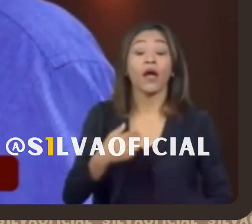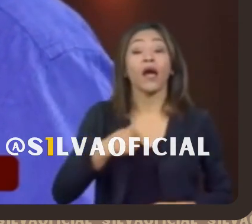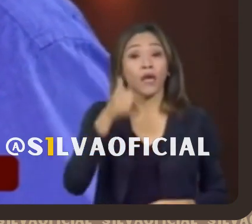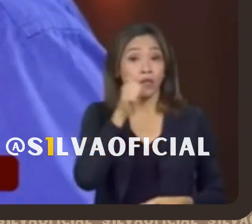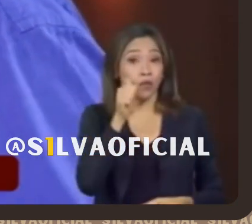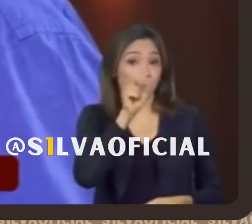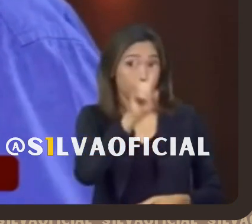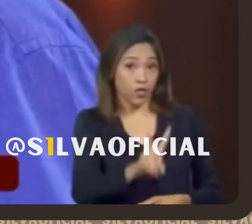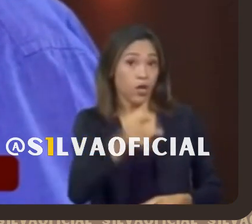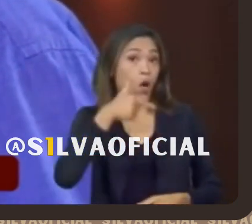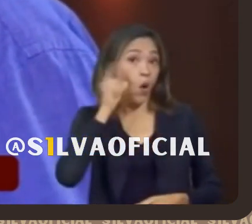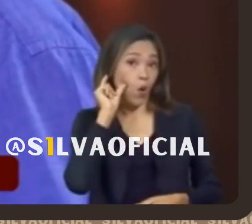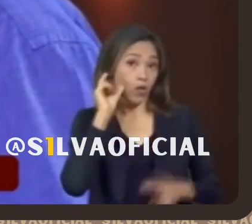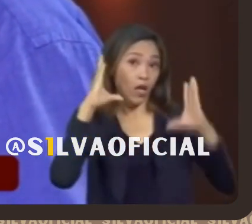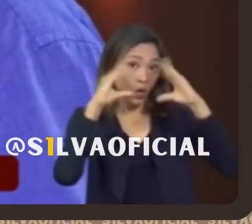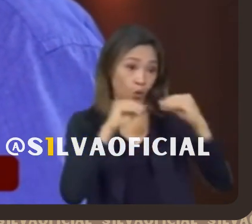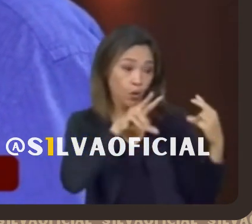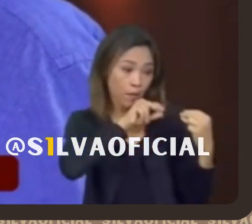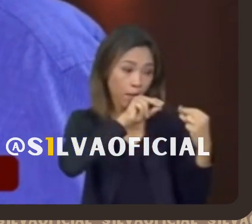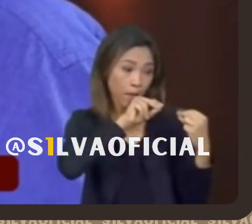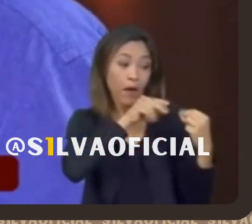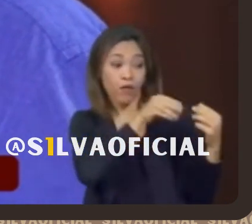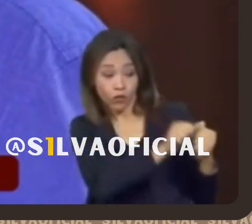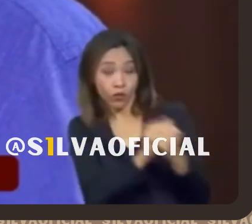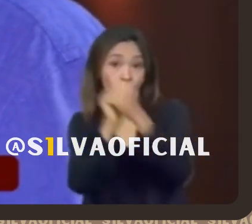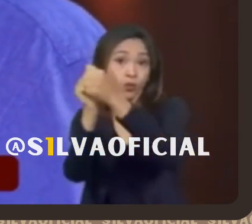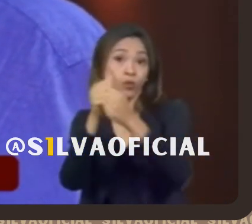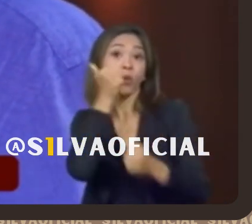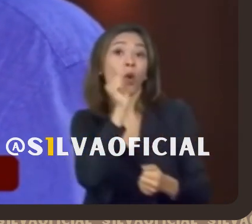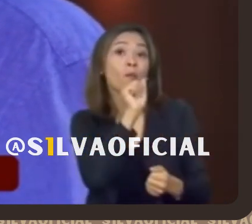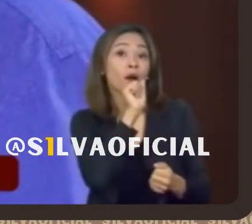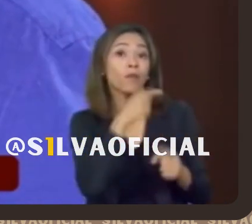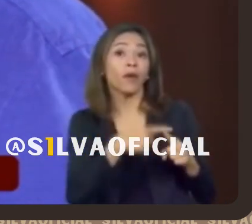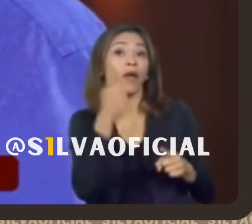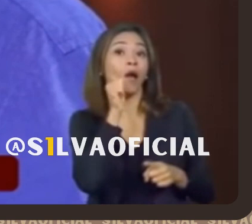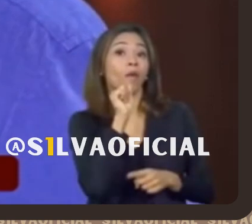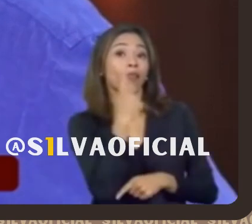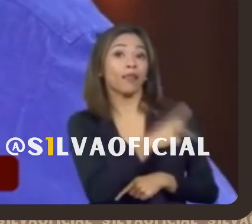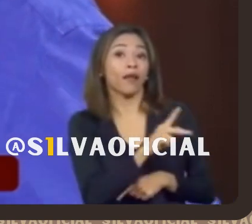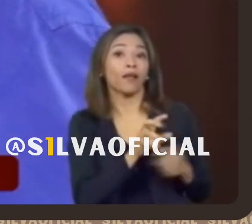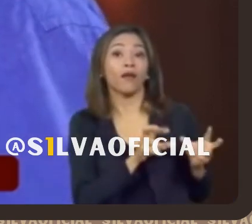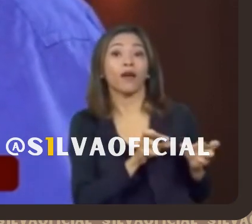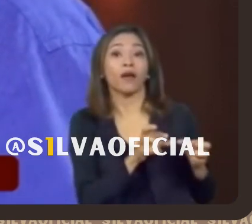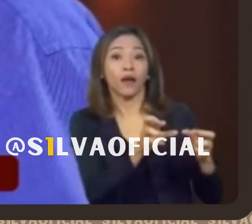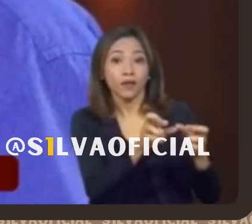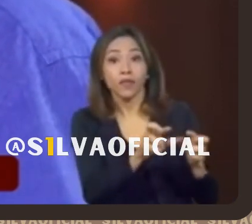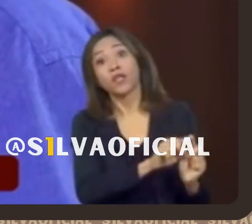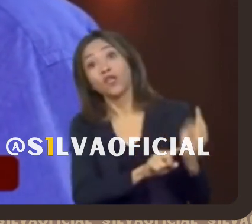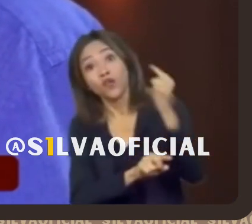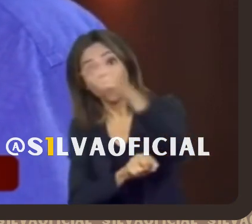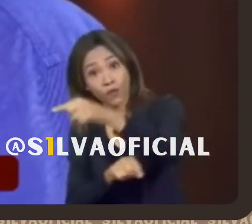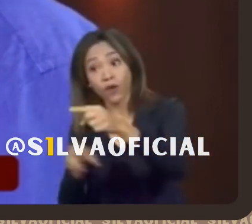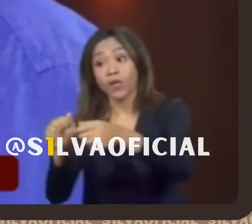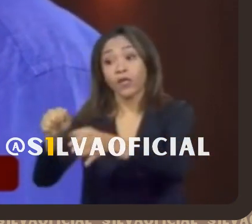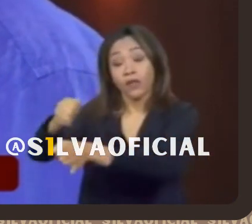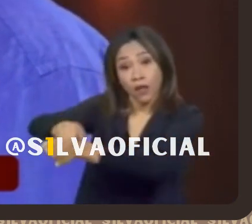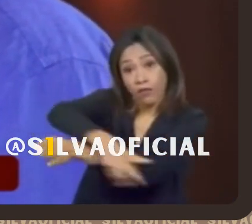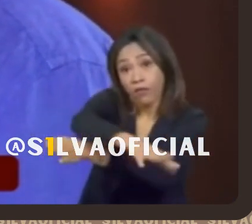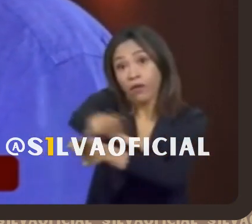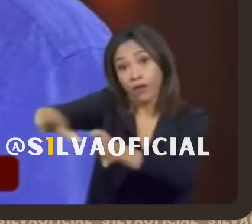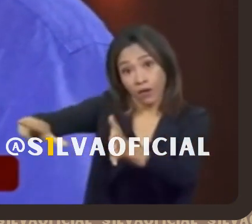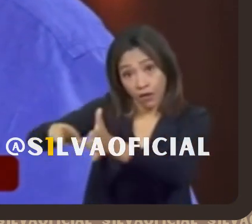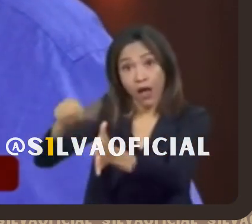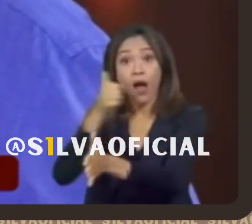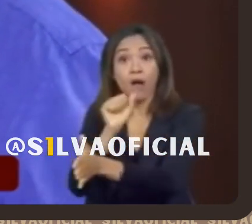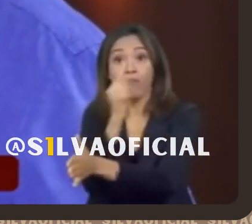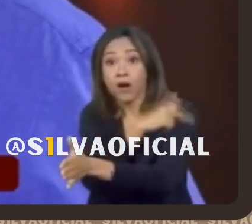elas foram com a mãe dela porque a mãe dela tava com câncer e a mãe dela foi a faixa de gas a se despedir da família porque ela tinha certeza